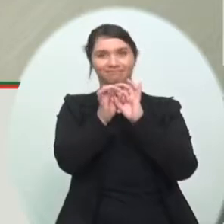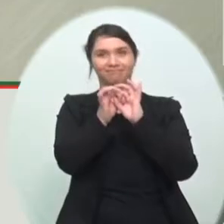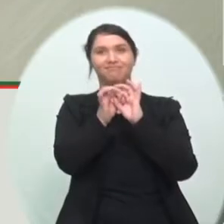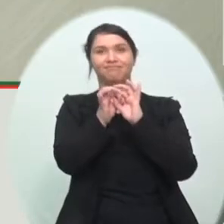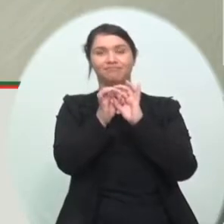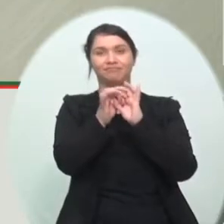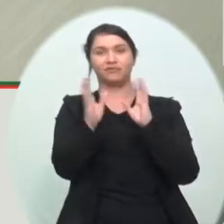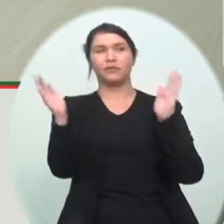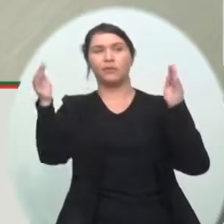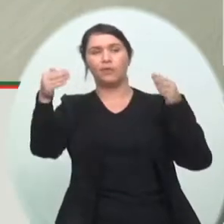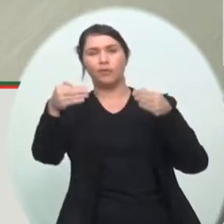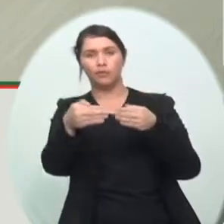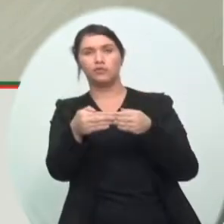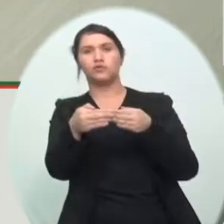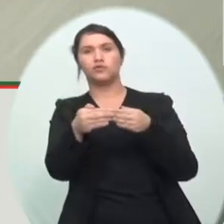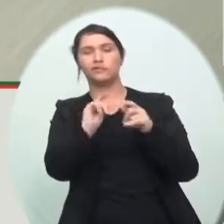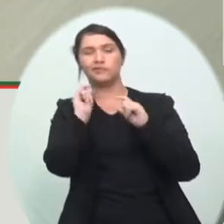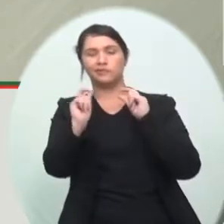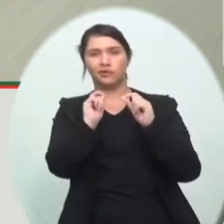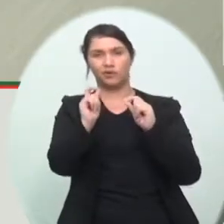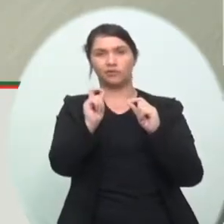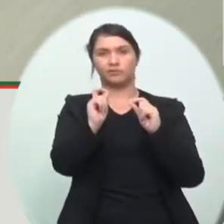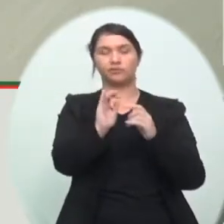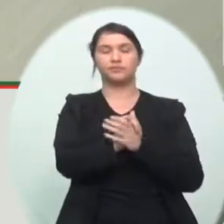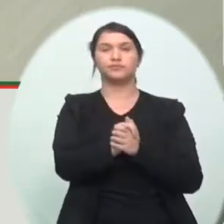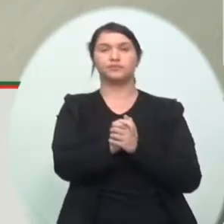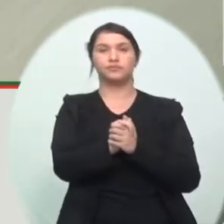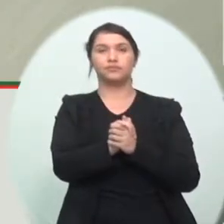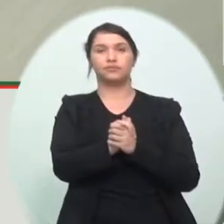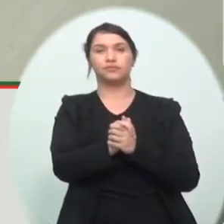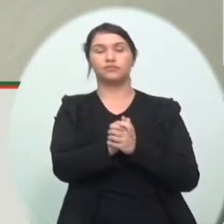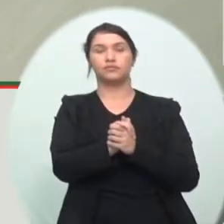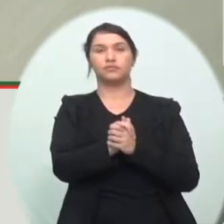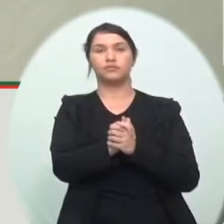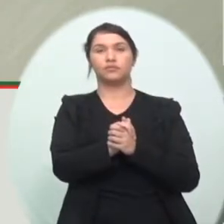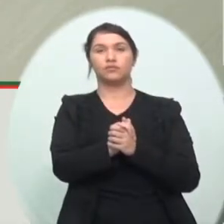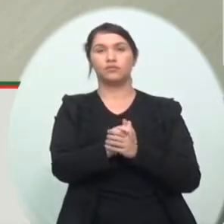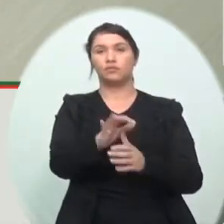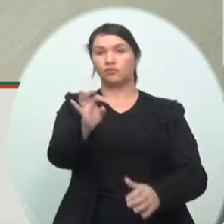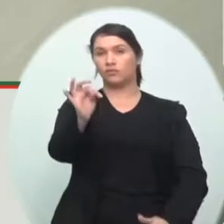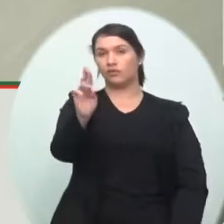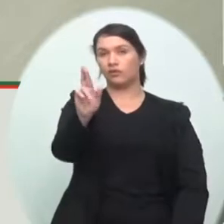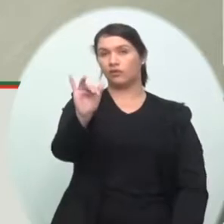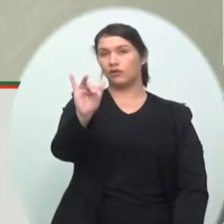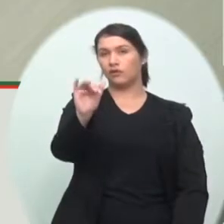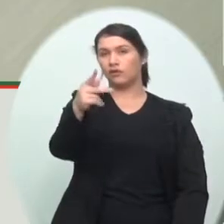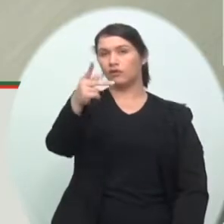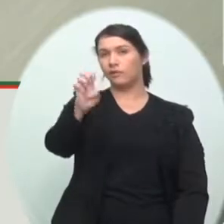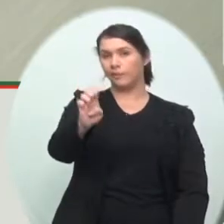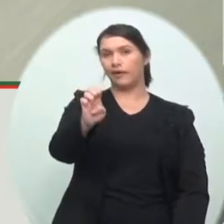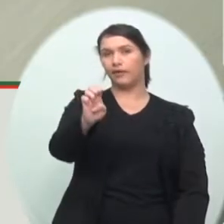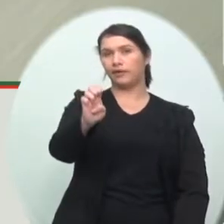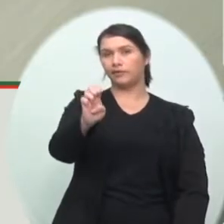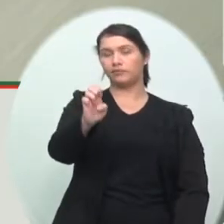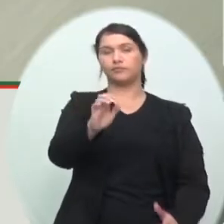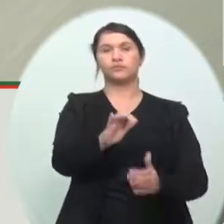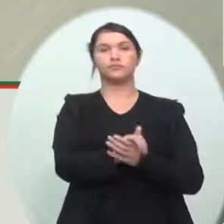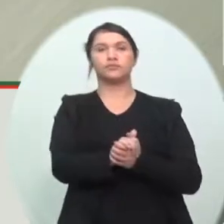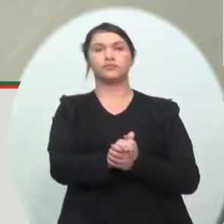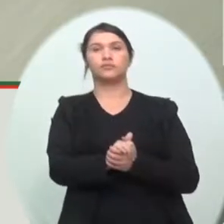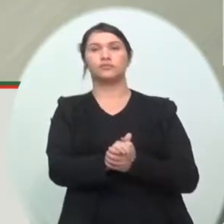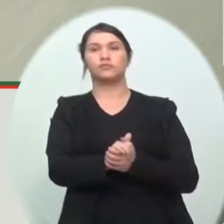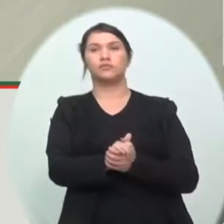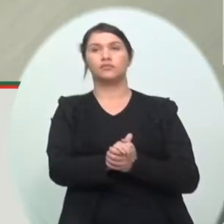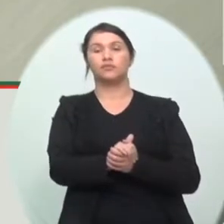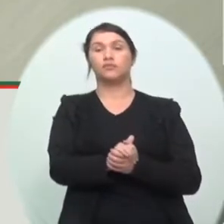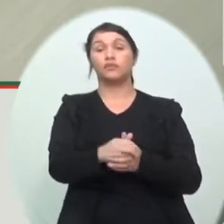do Comitê de Implantação do Centro de Inovação, nós trabalhamos num tripé, que é o hardware, que é a